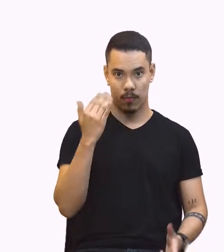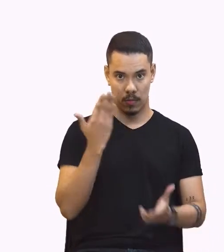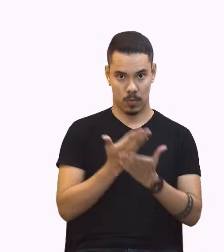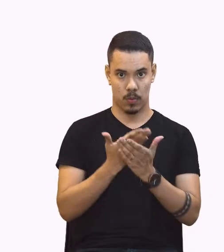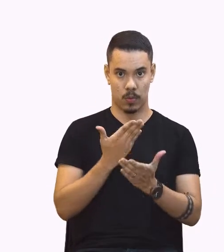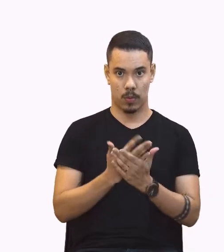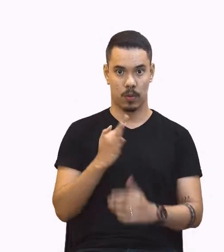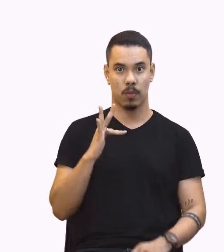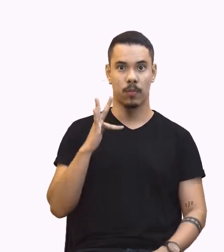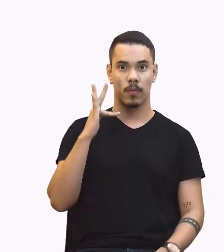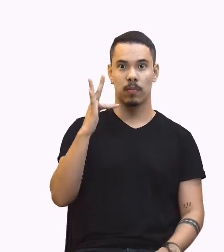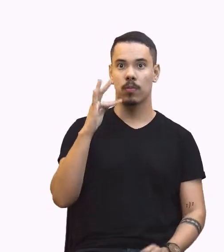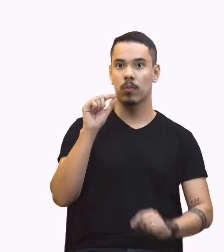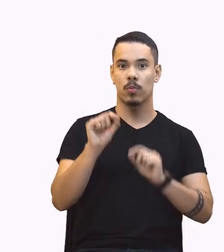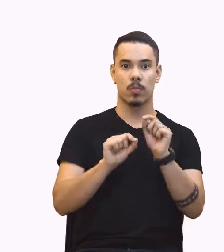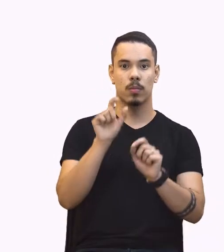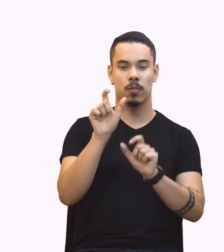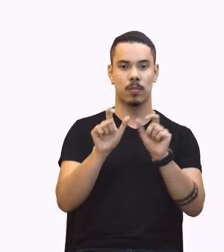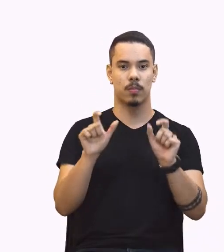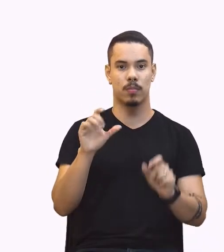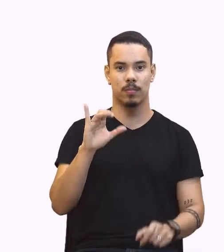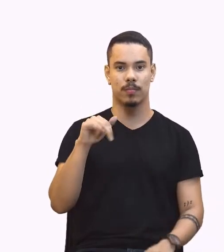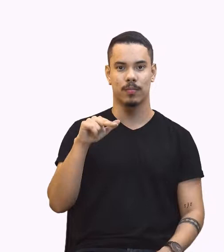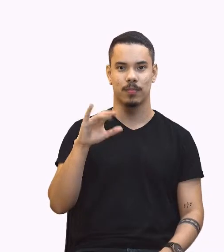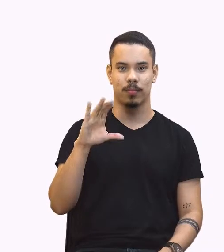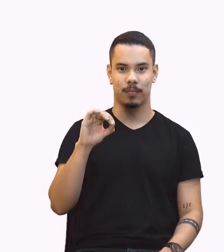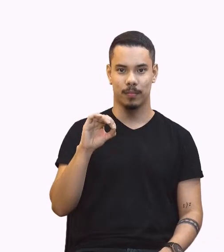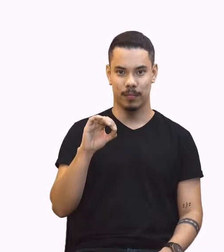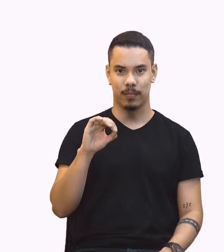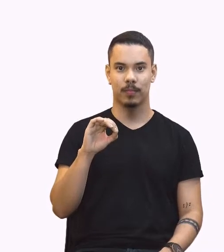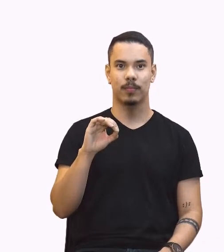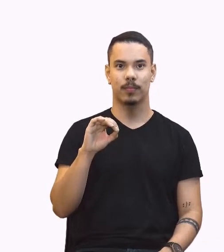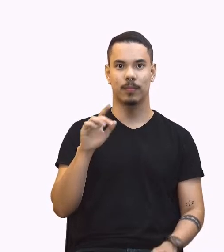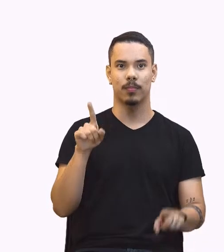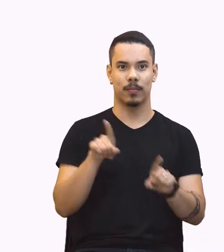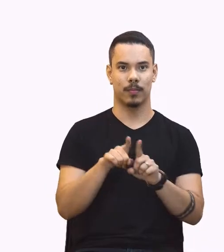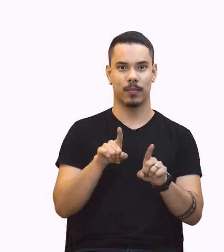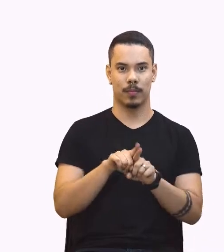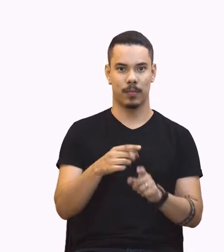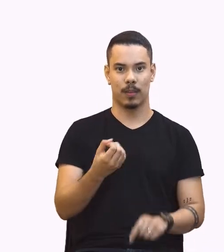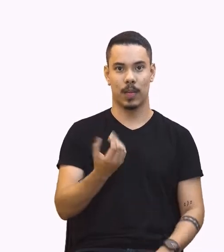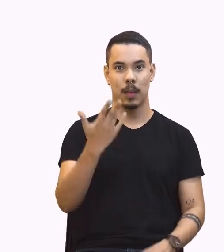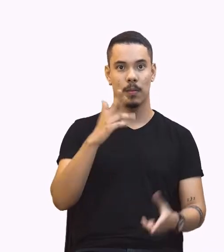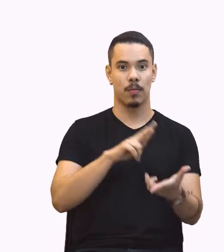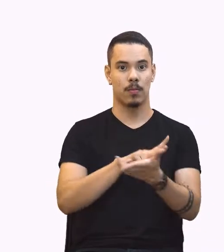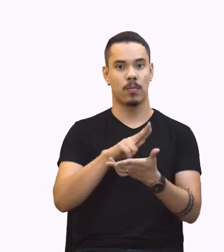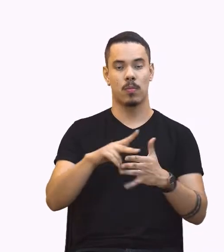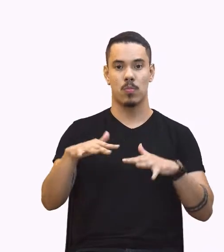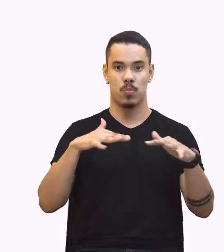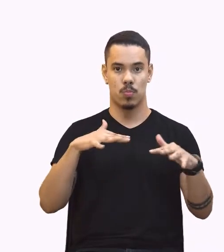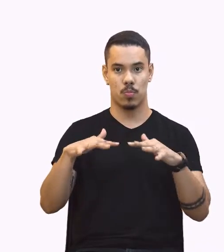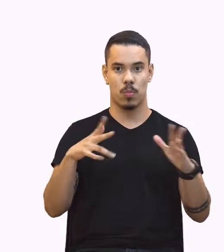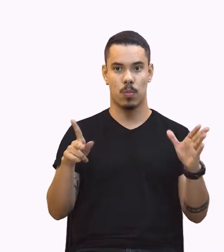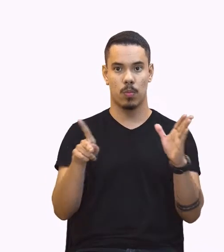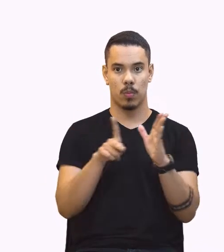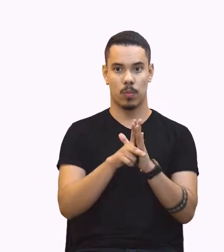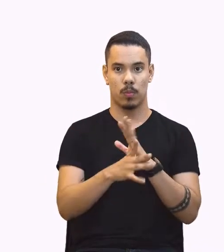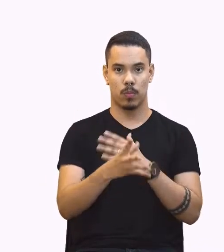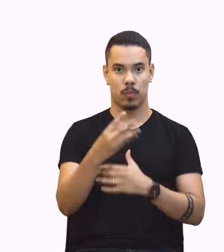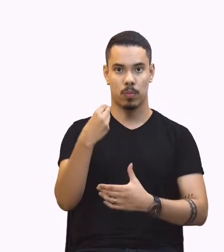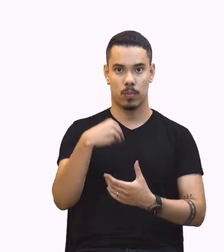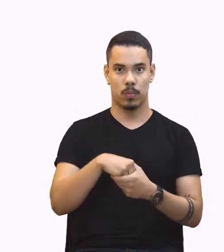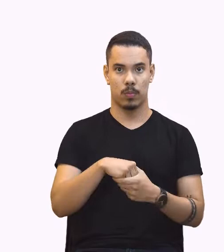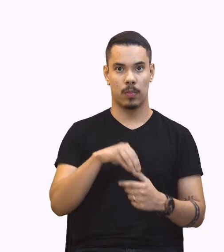os cínicos, vê aparecerem grandes movimentos do